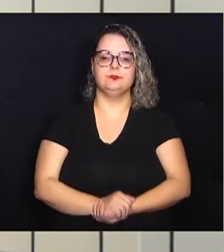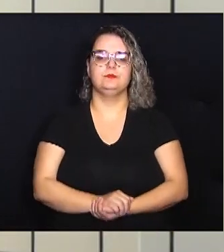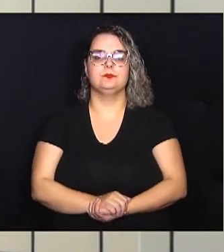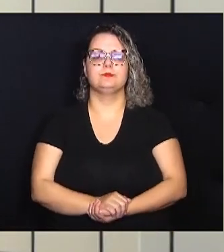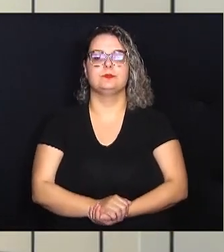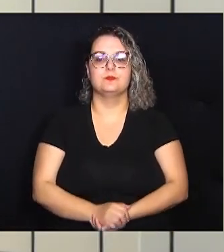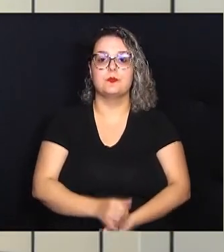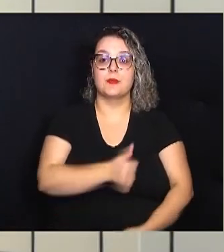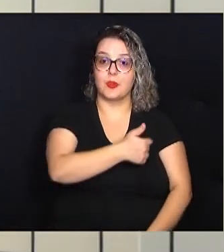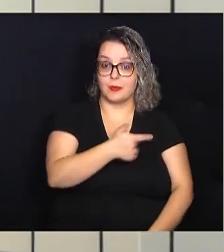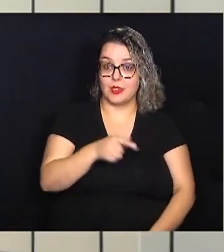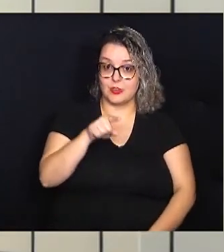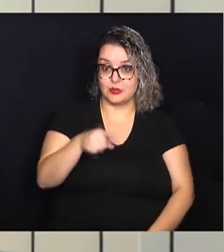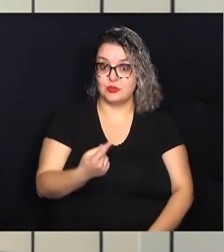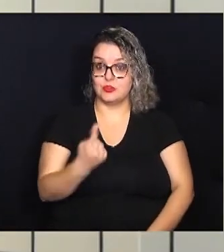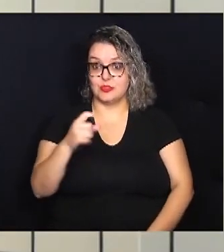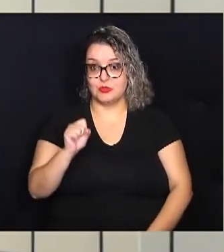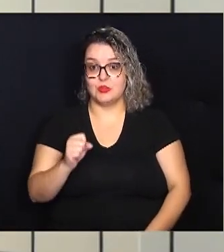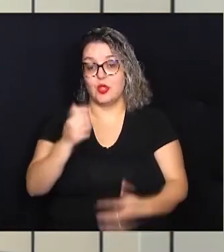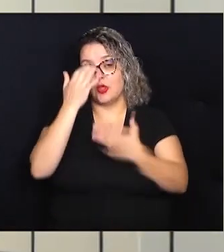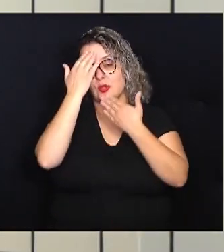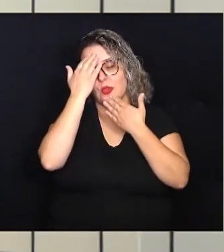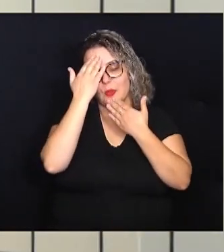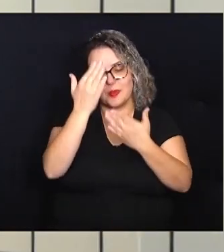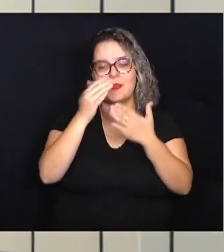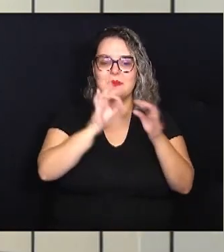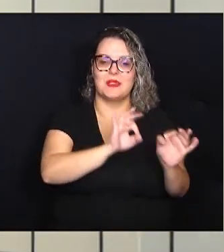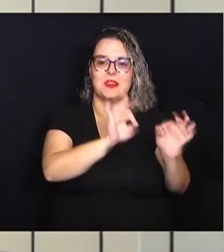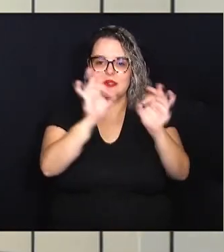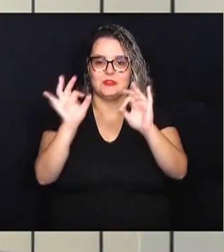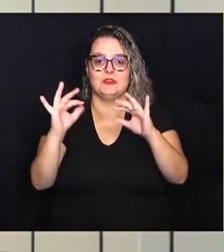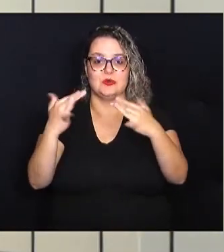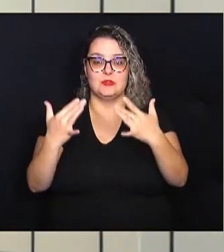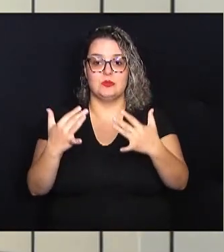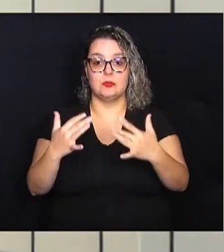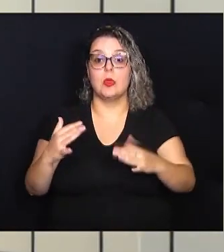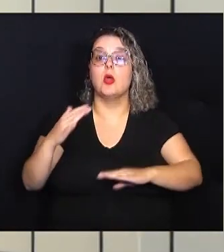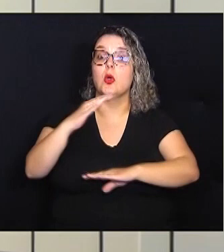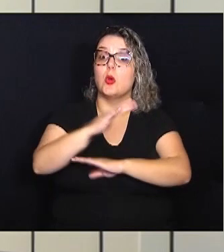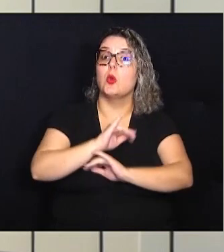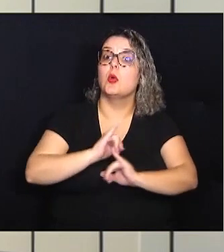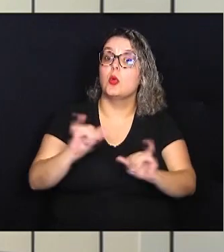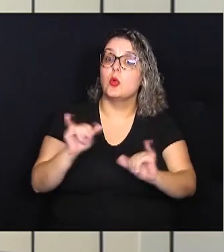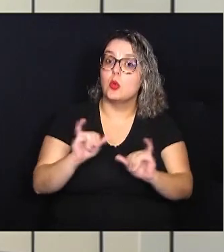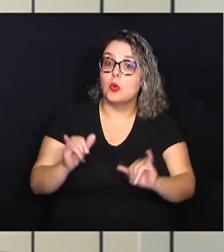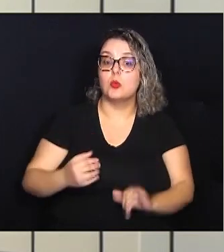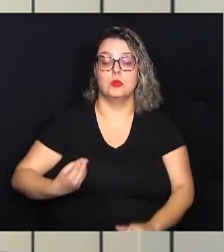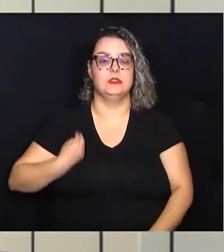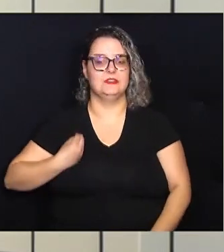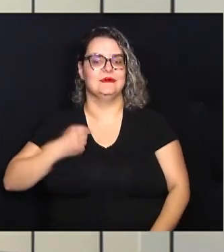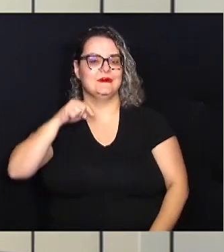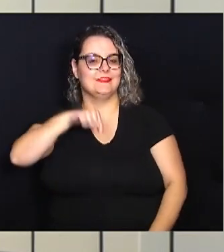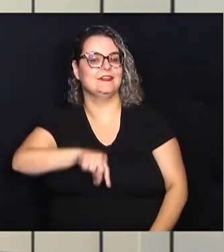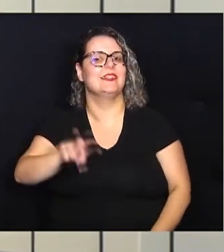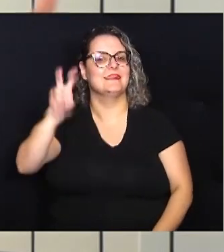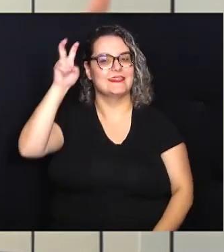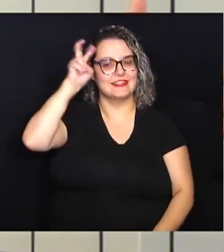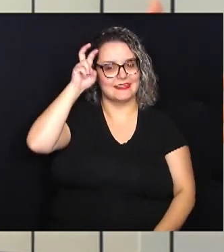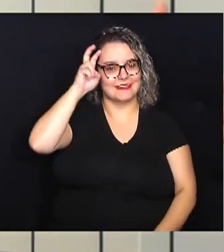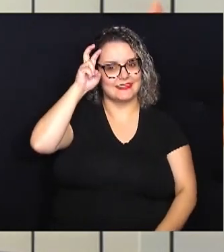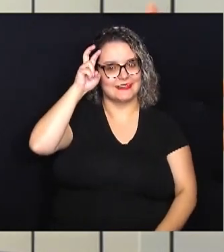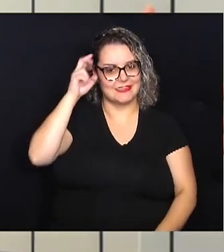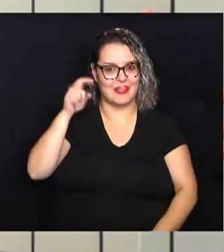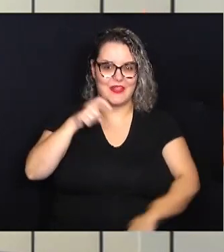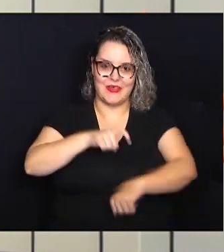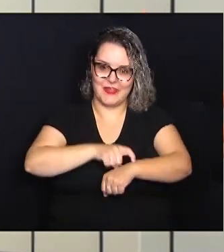Meio-dia mais 18 minutos, muito obrigado pela sua companhia, pela sua audiência. O Câmara Notícia ao vivo nesta quinta-feira, hora